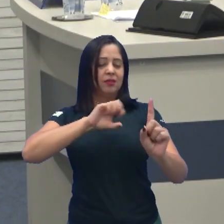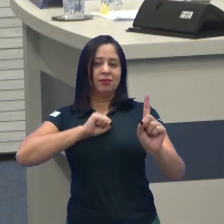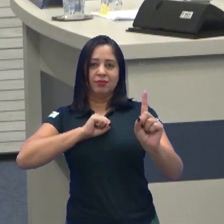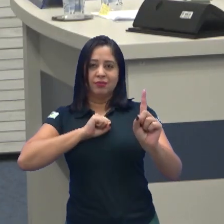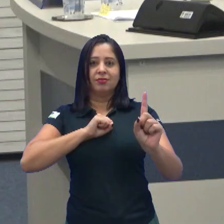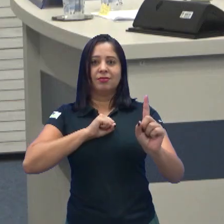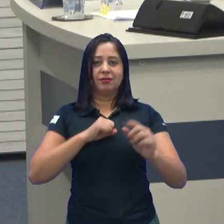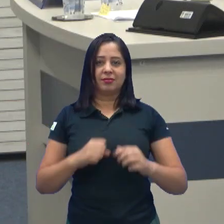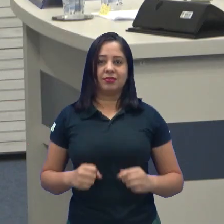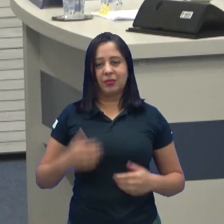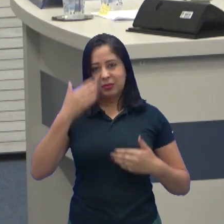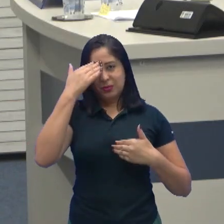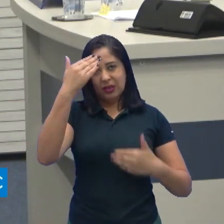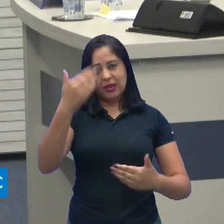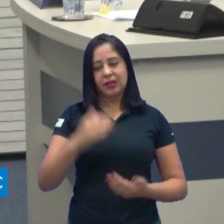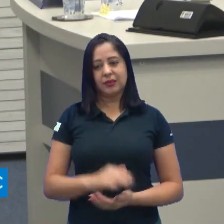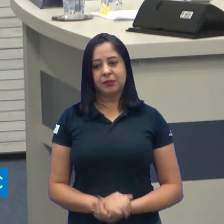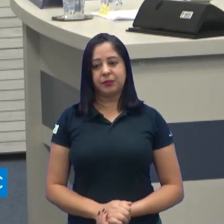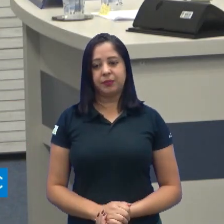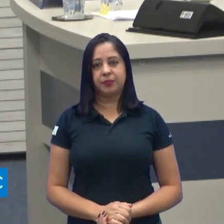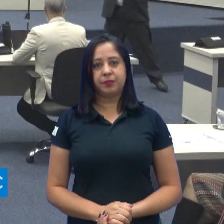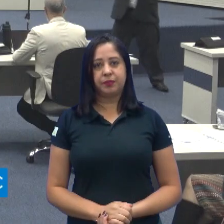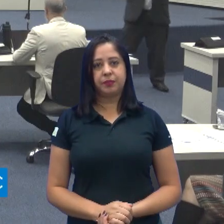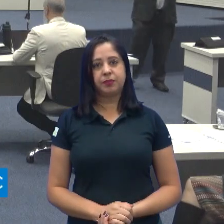sociedade. Muito obrigado, senhor presidente.